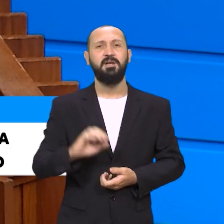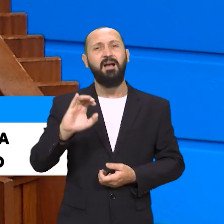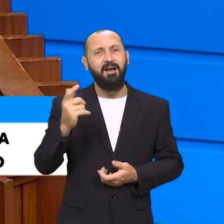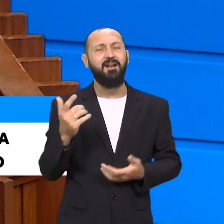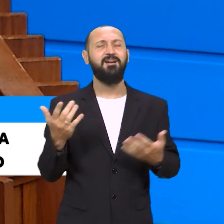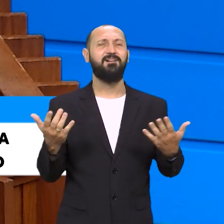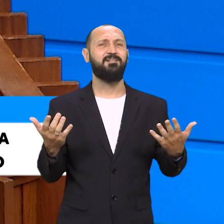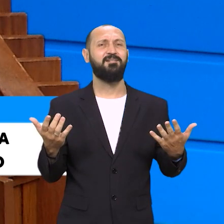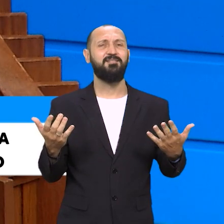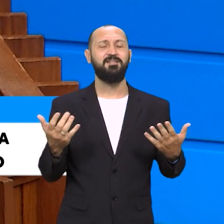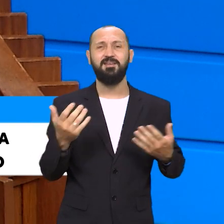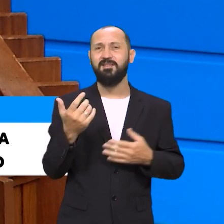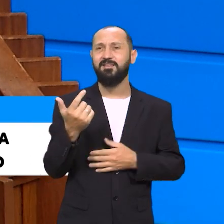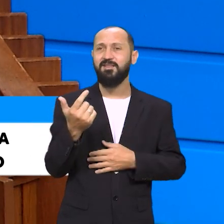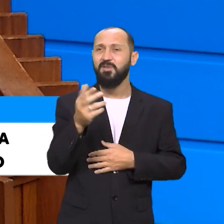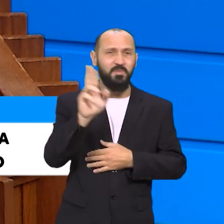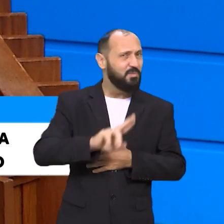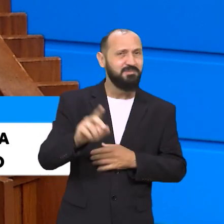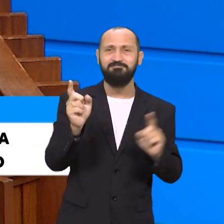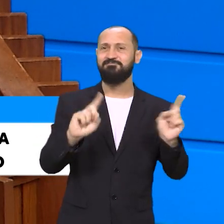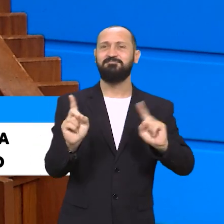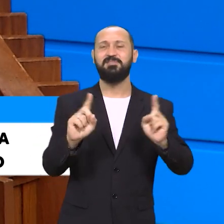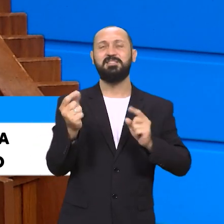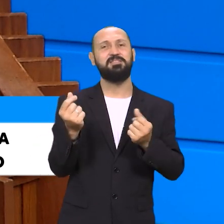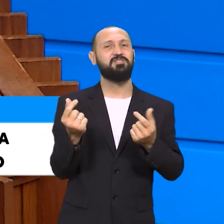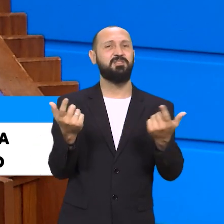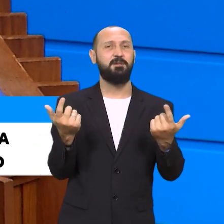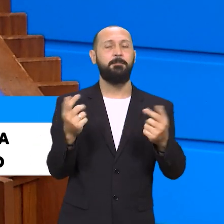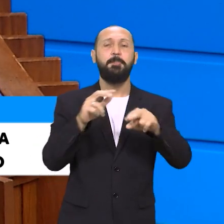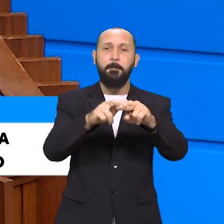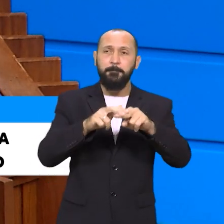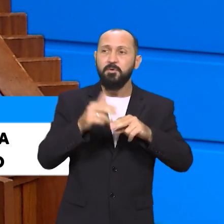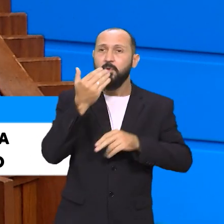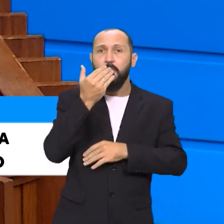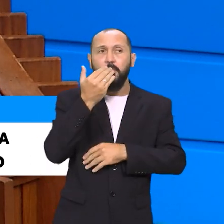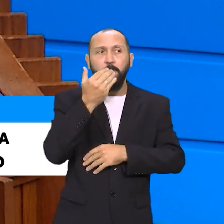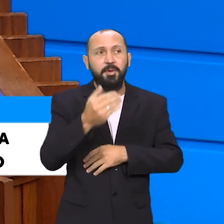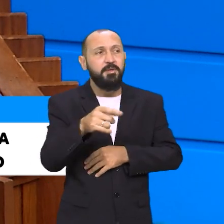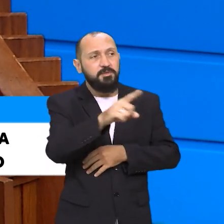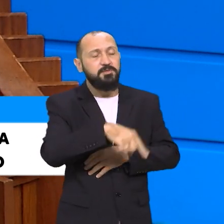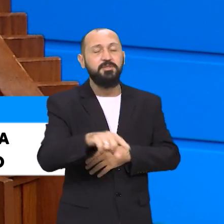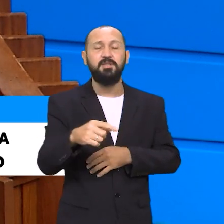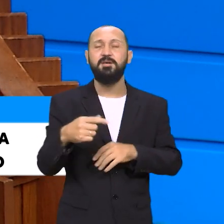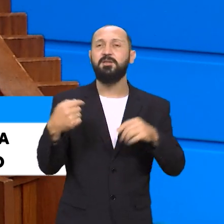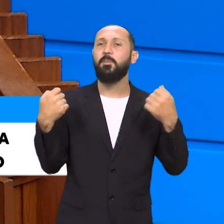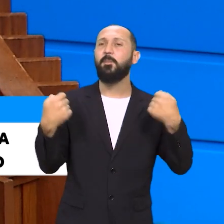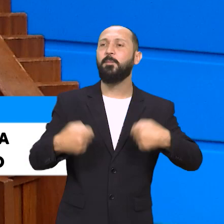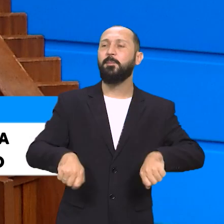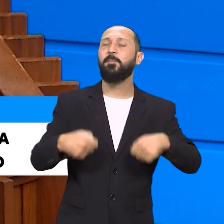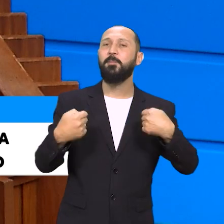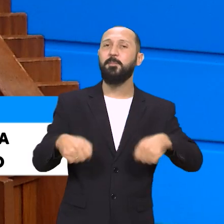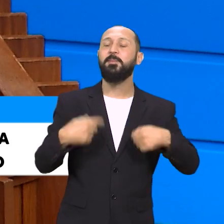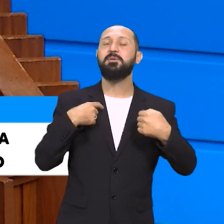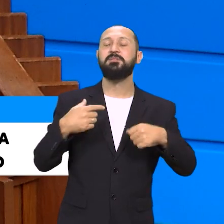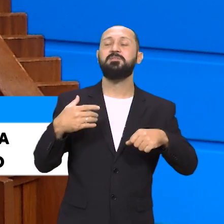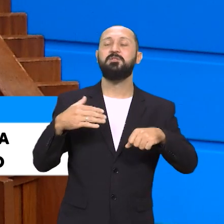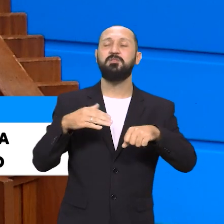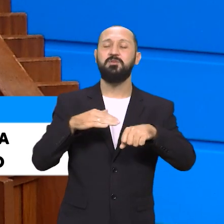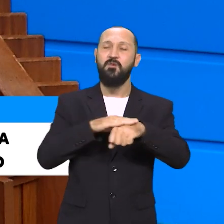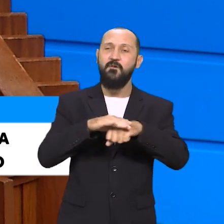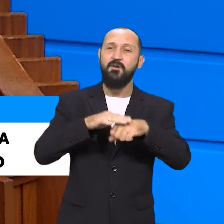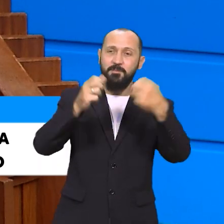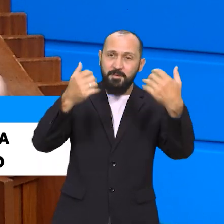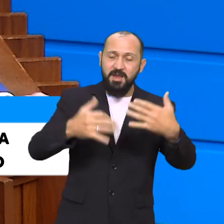É óbvio que não foi utilizado esse recurso. Por isso eu solicitei, e preciso também